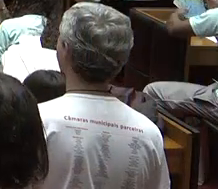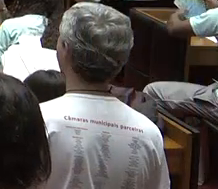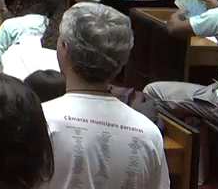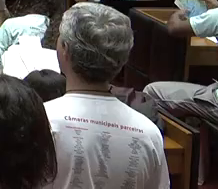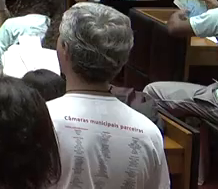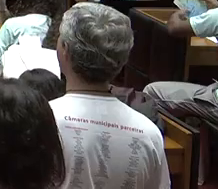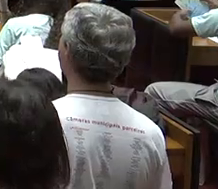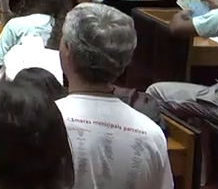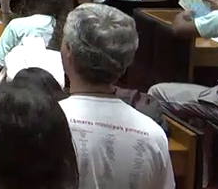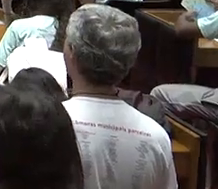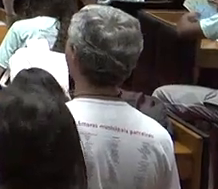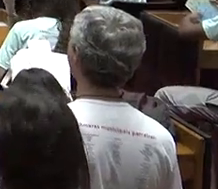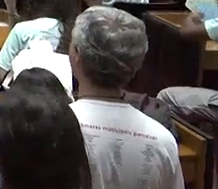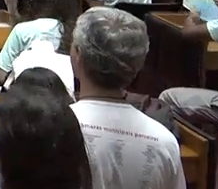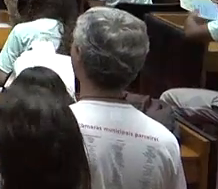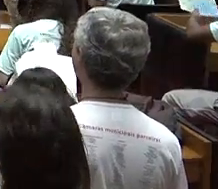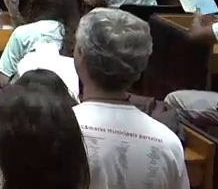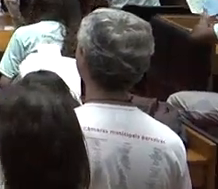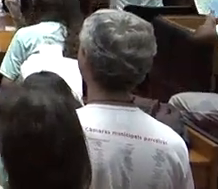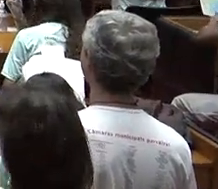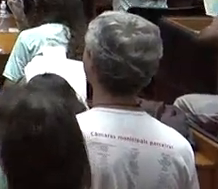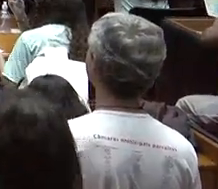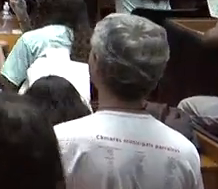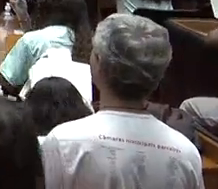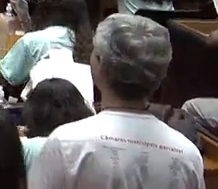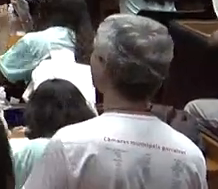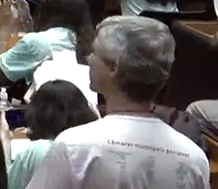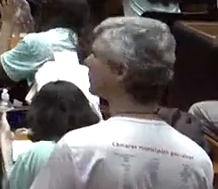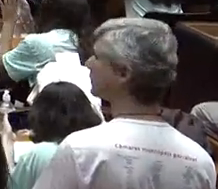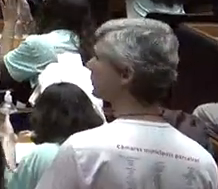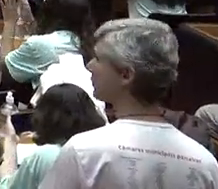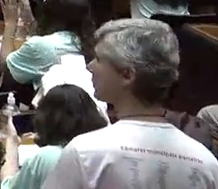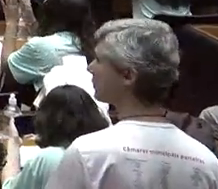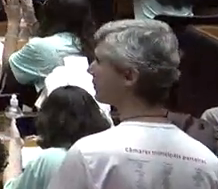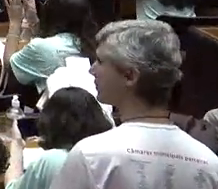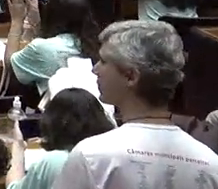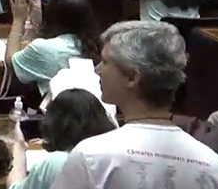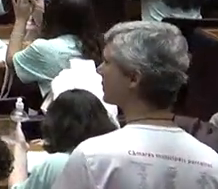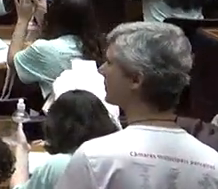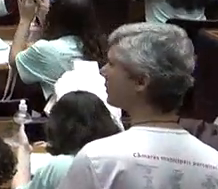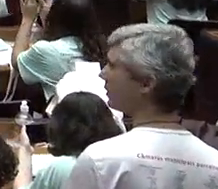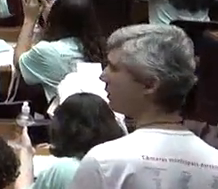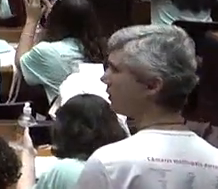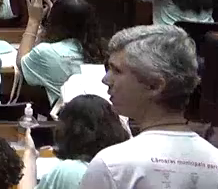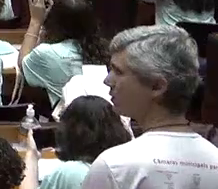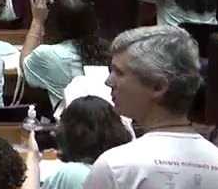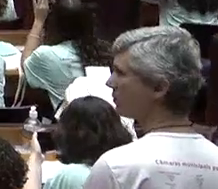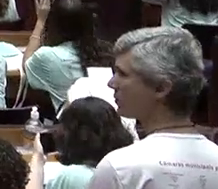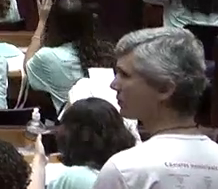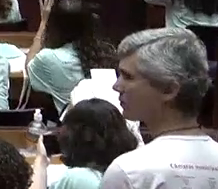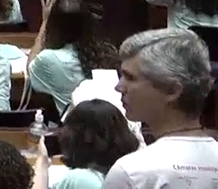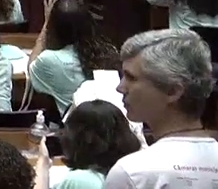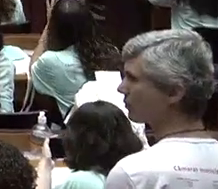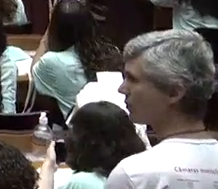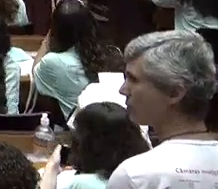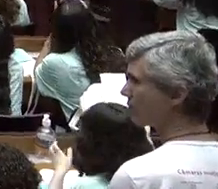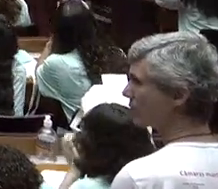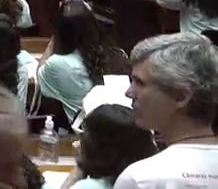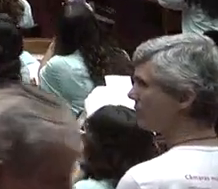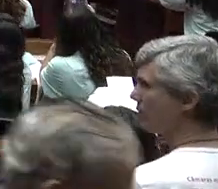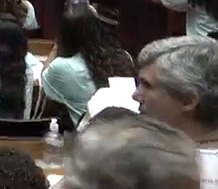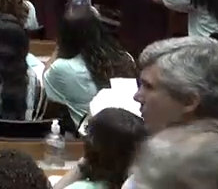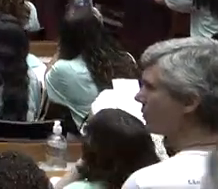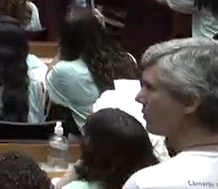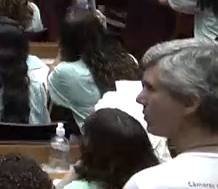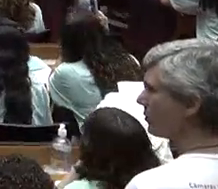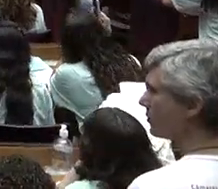a plenária final da Etapa Estadual do Parlamento jovem de Minas 2023 você que quer continuar